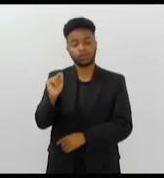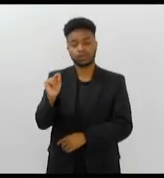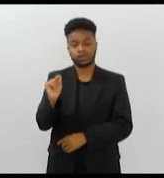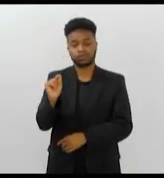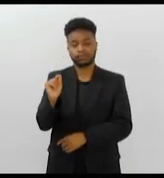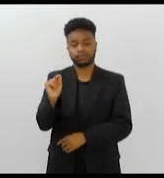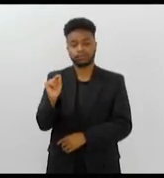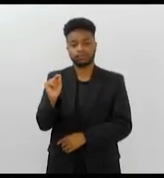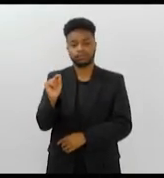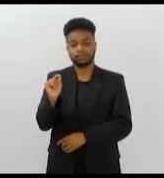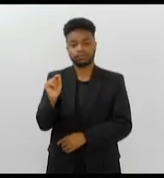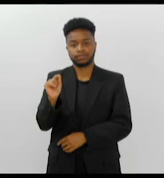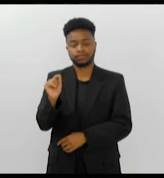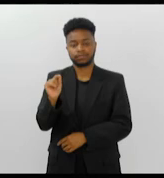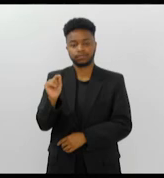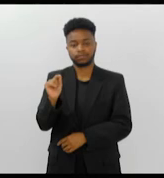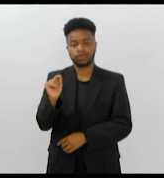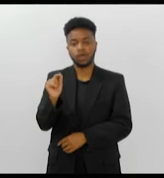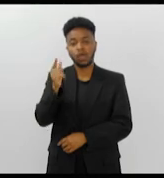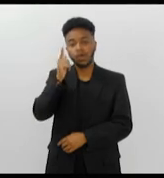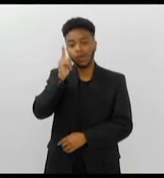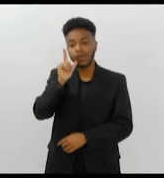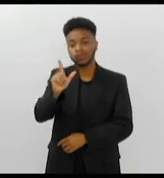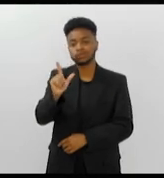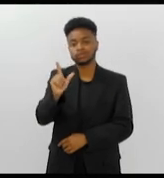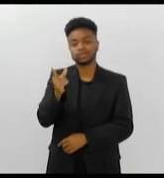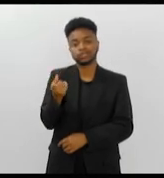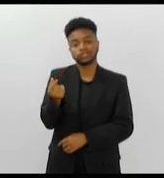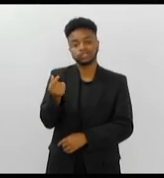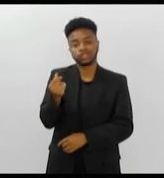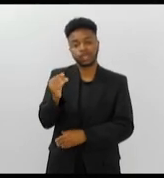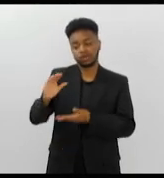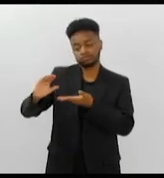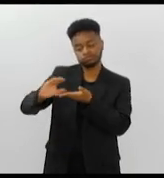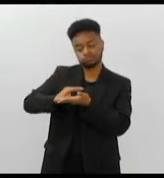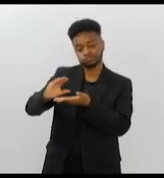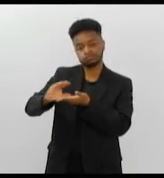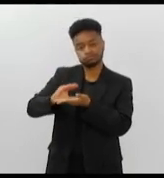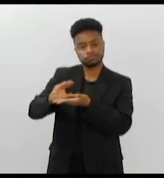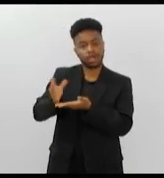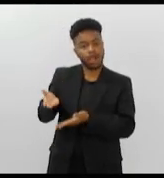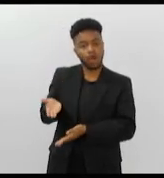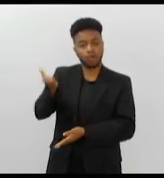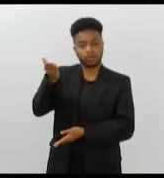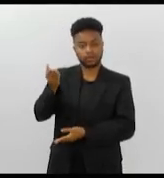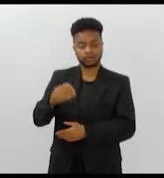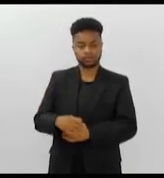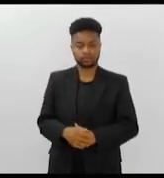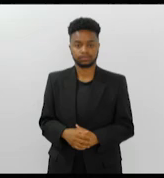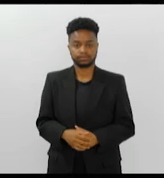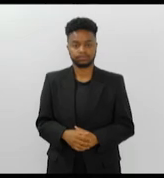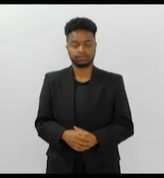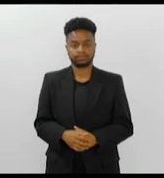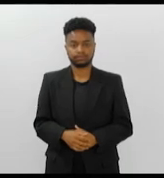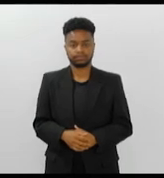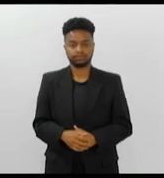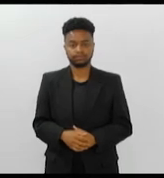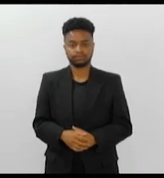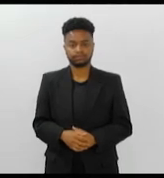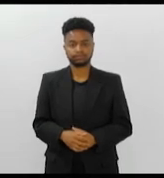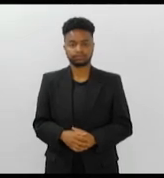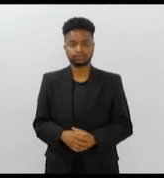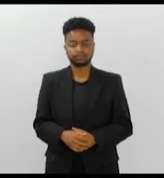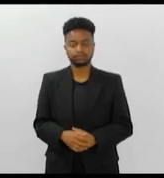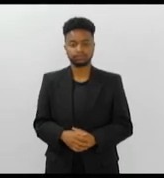principalmente aumentar a receita do Estado de